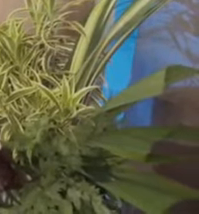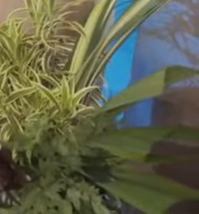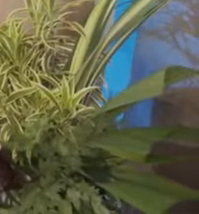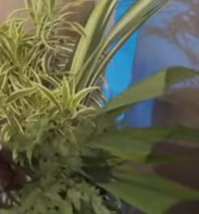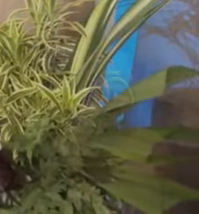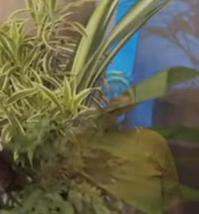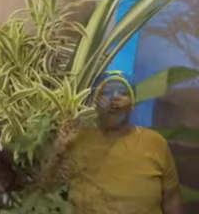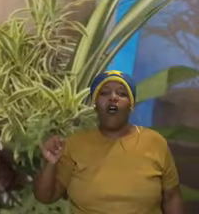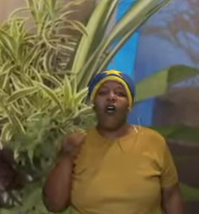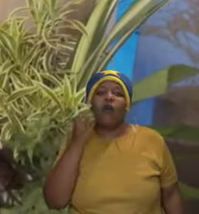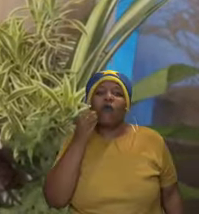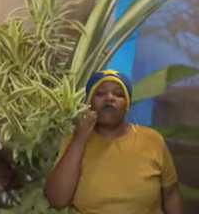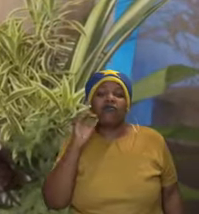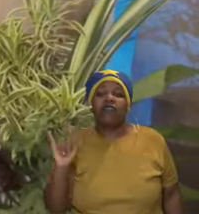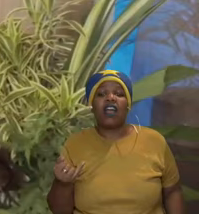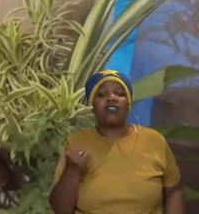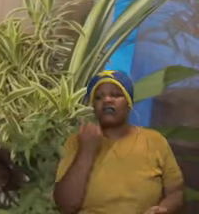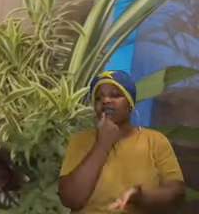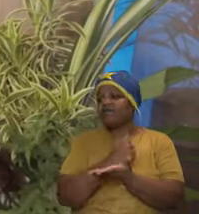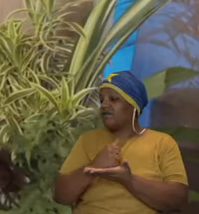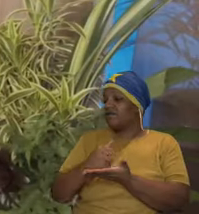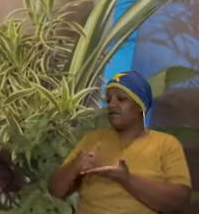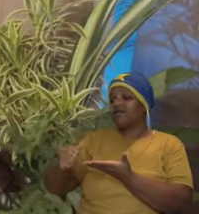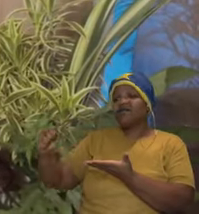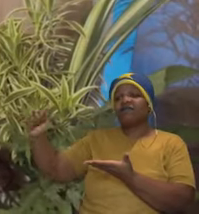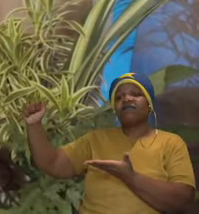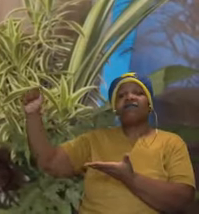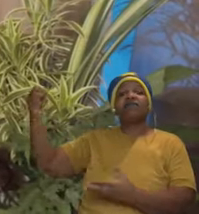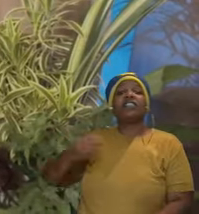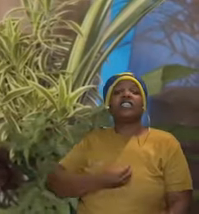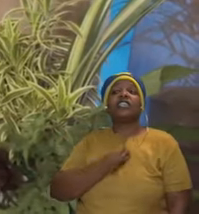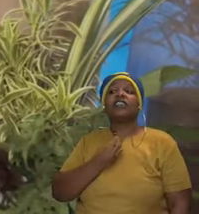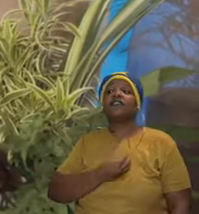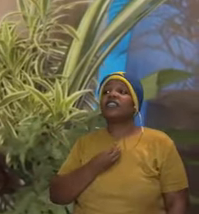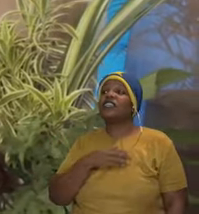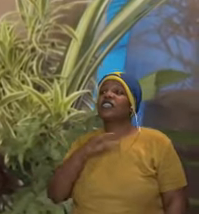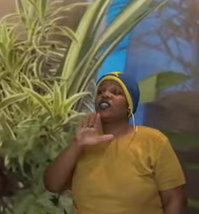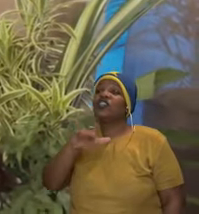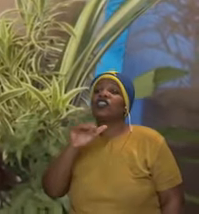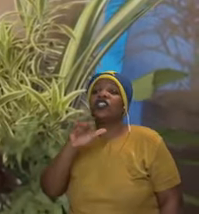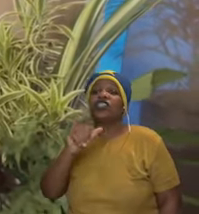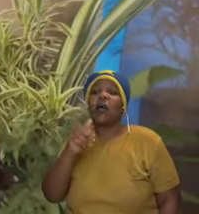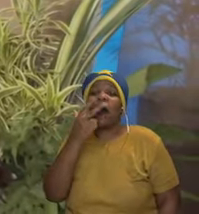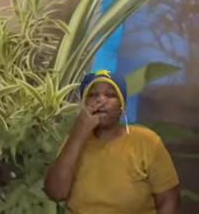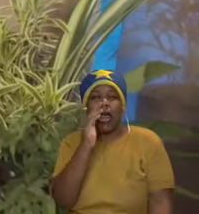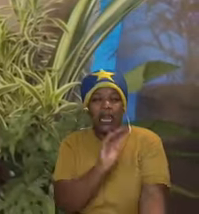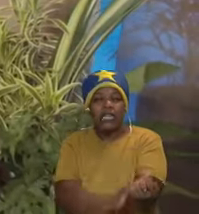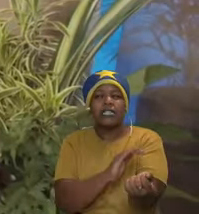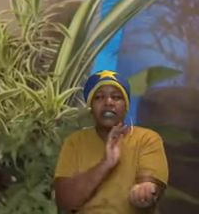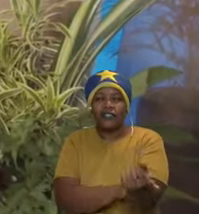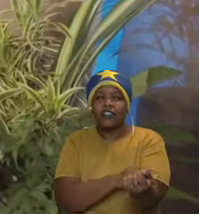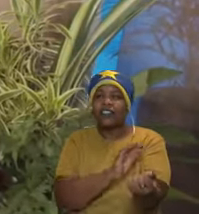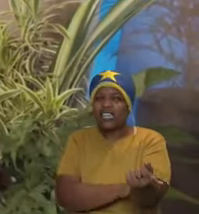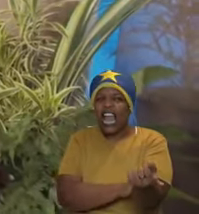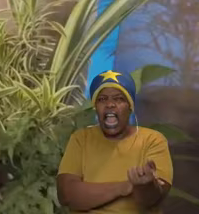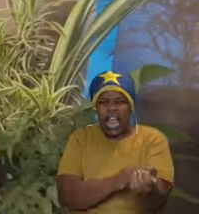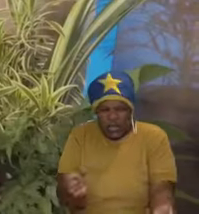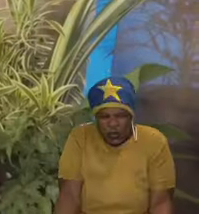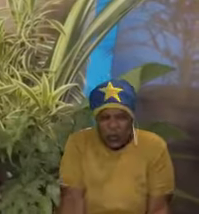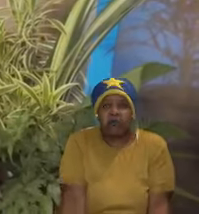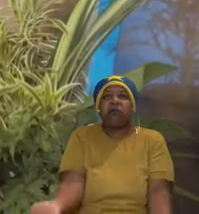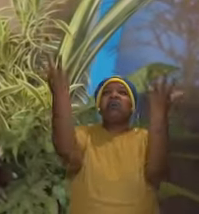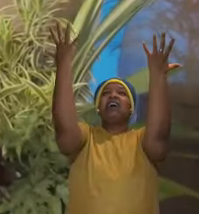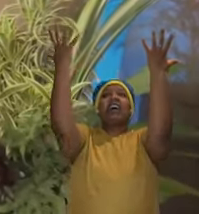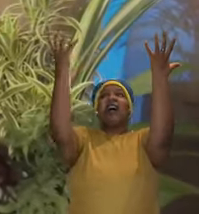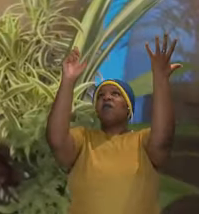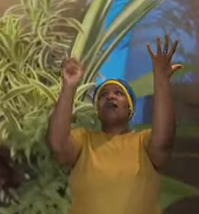Oportunidades vão embora, e a vida chama como vício. Muitos vão julgar sua glória, mas